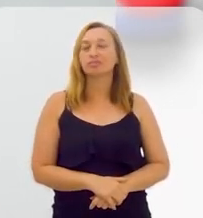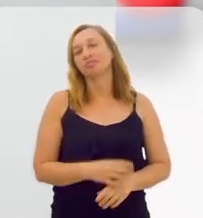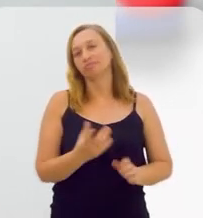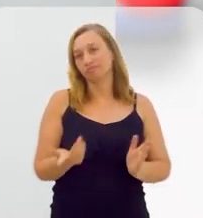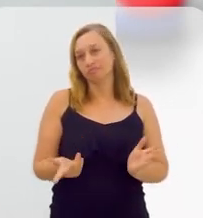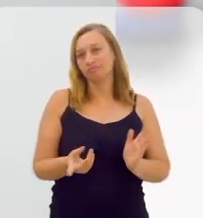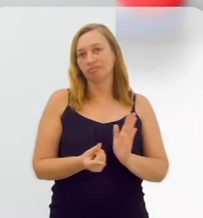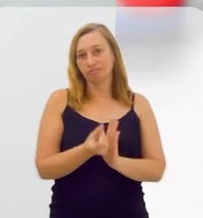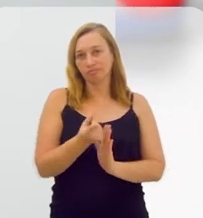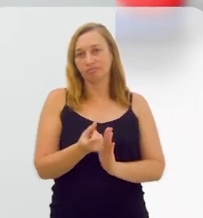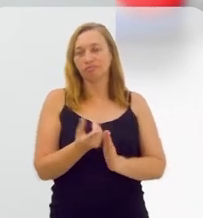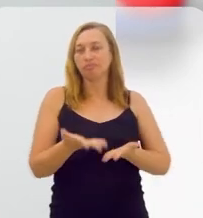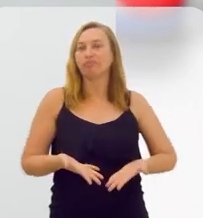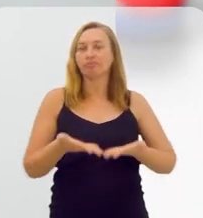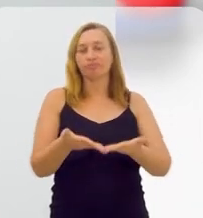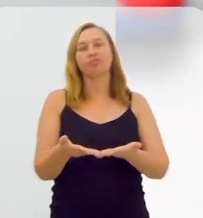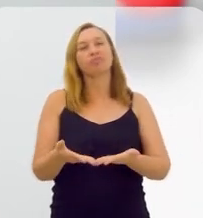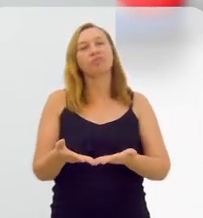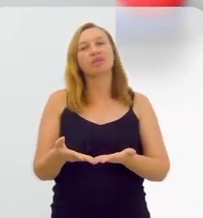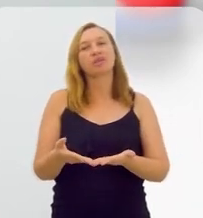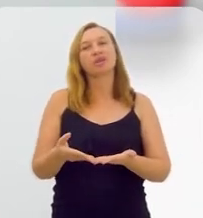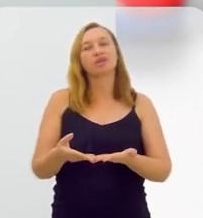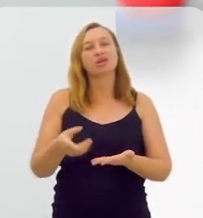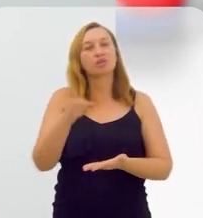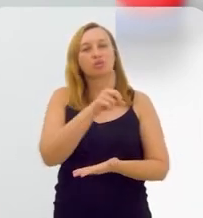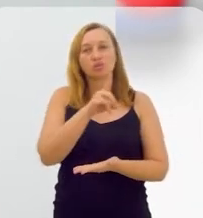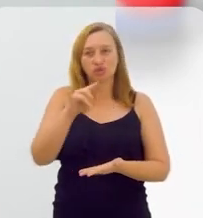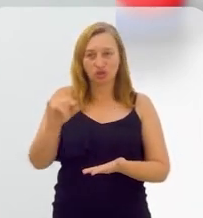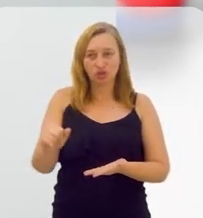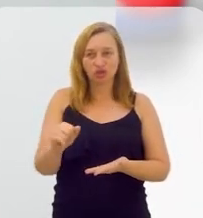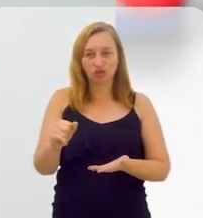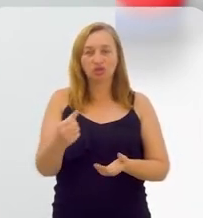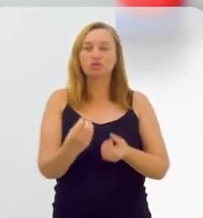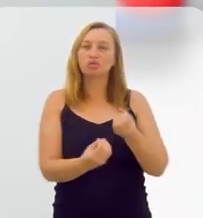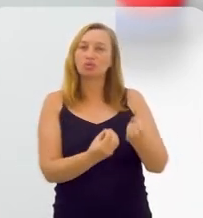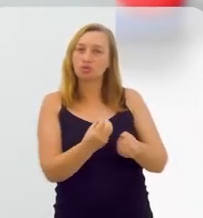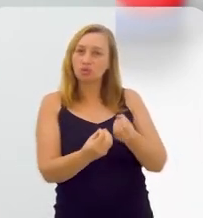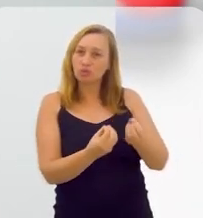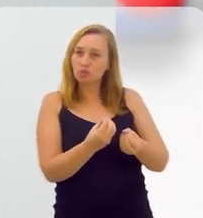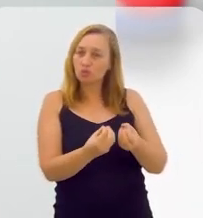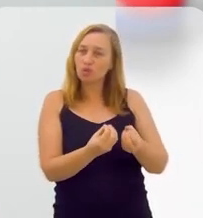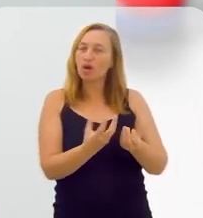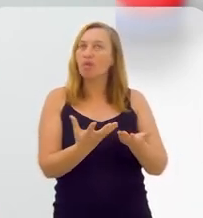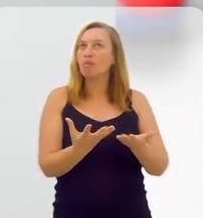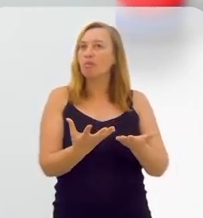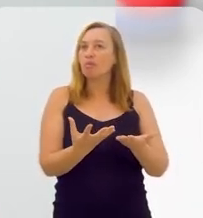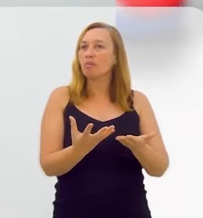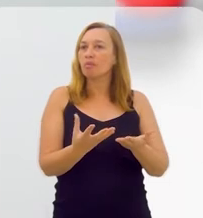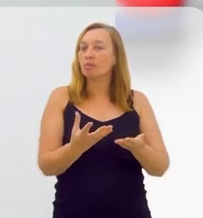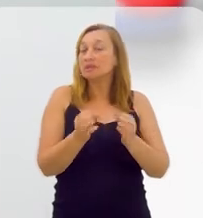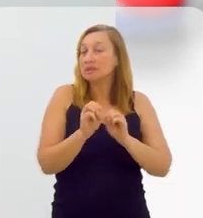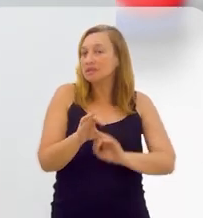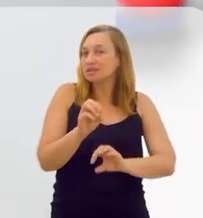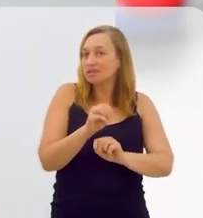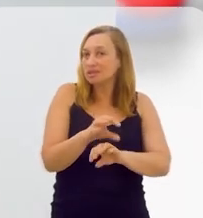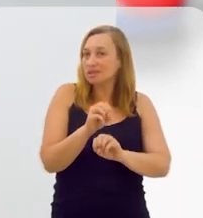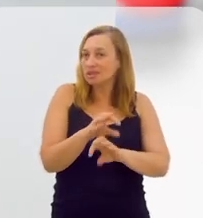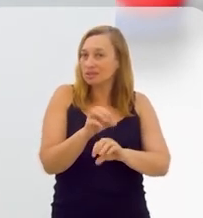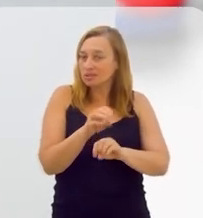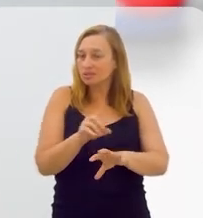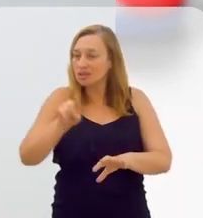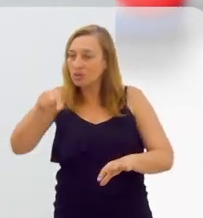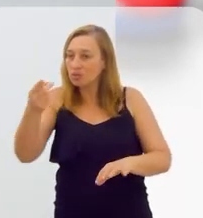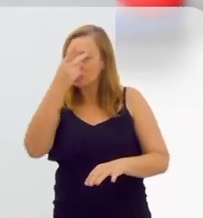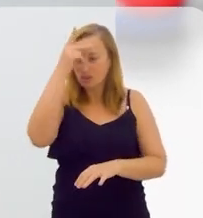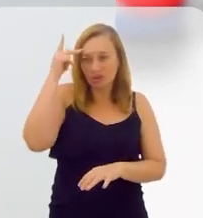dessa oficineira, que oferece o seu dia, né, de oficina para, ensino,